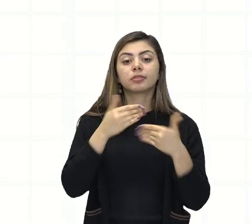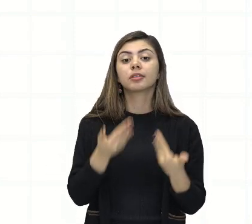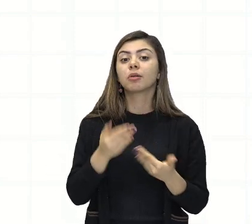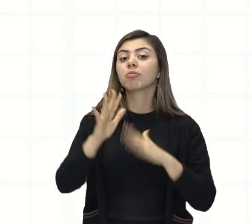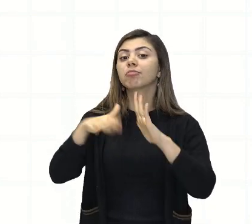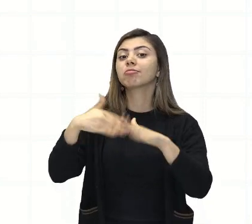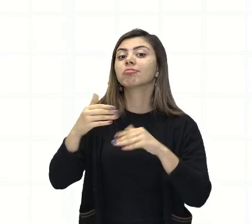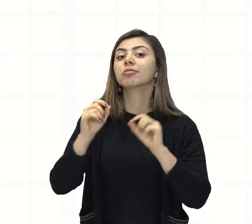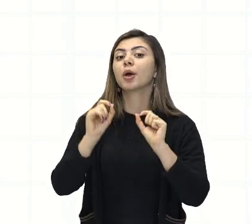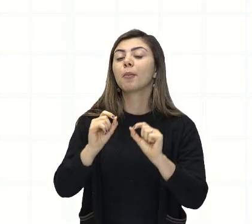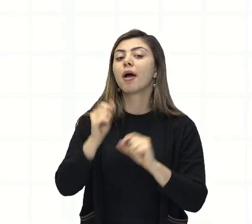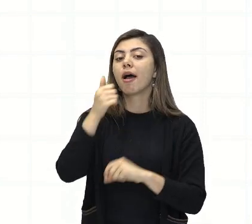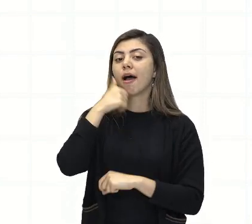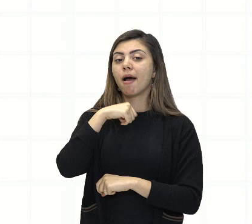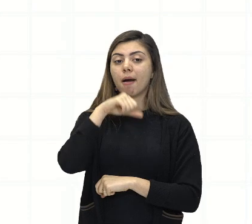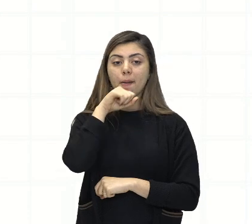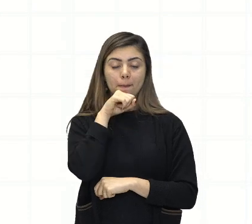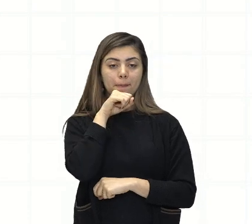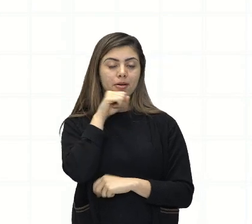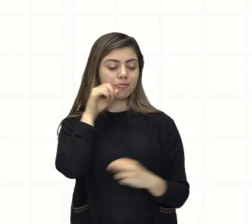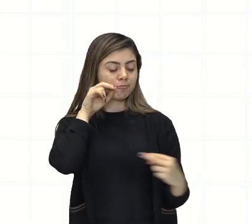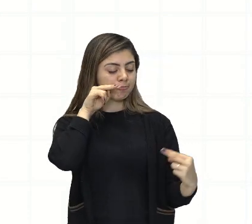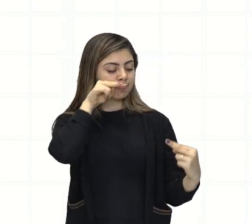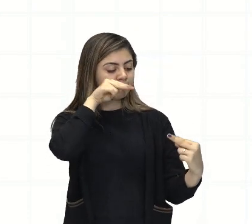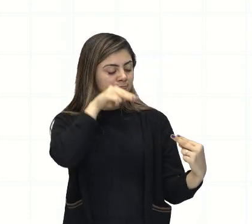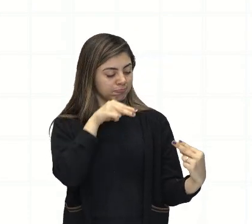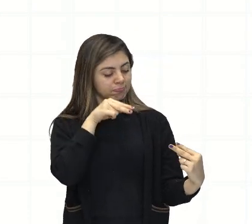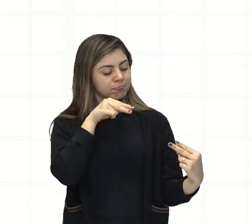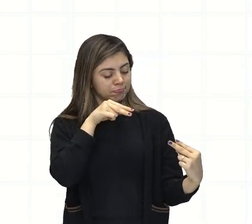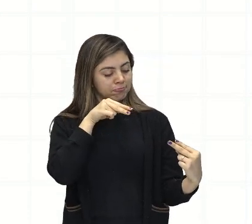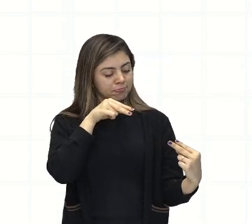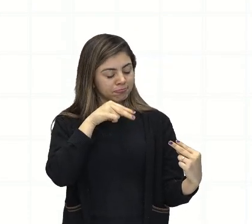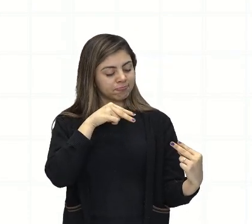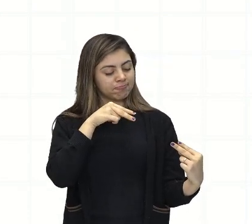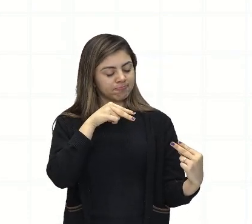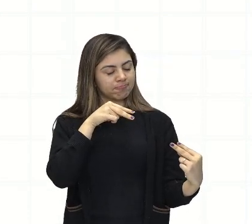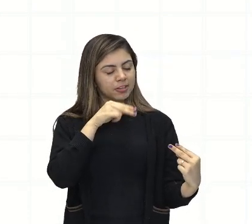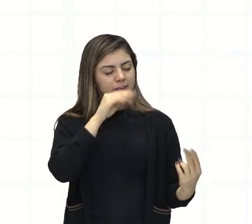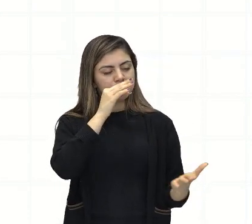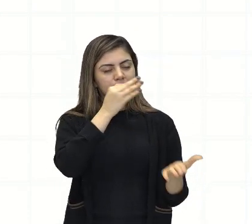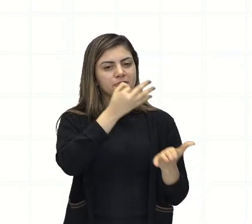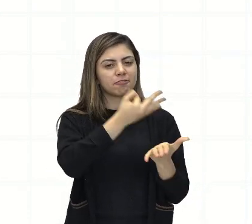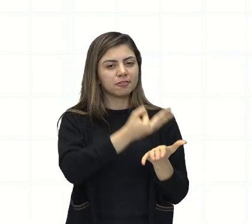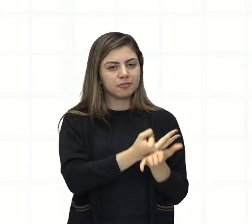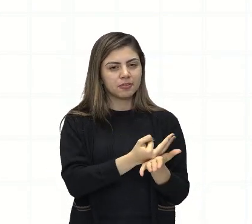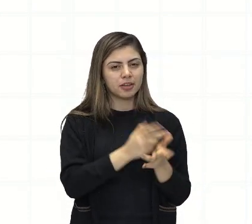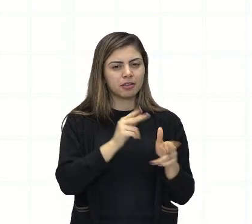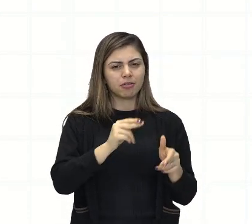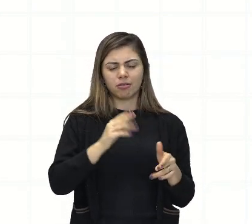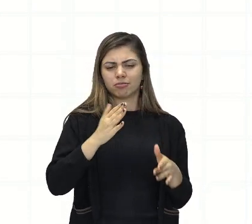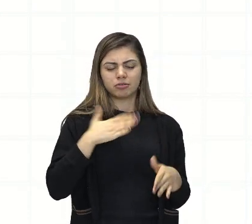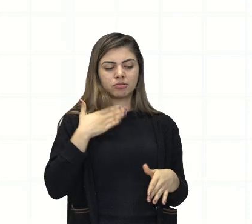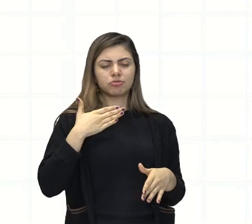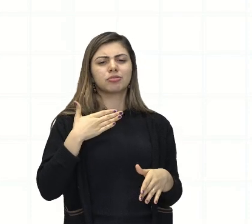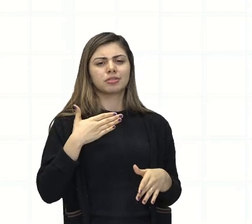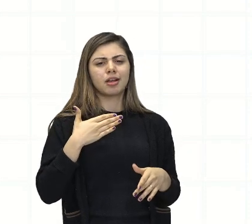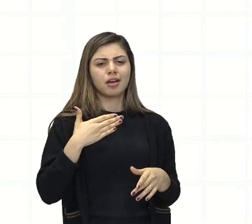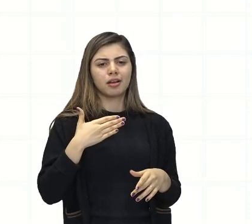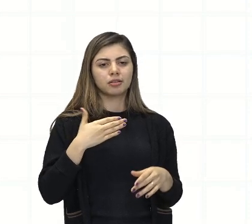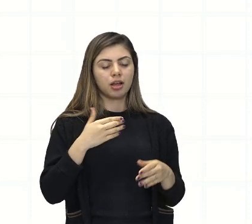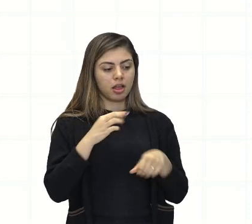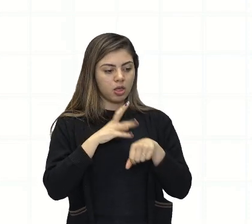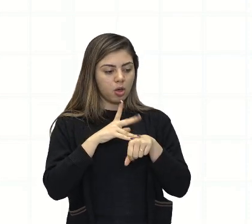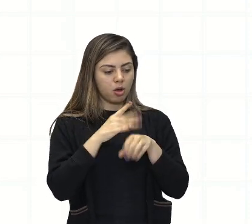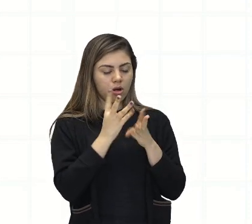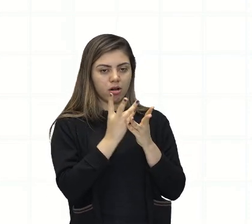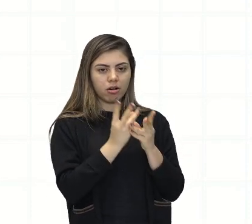mãe que a olhava estarrecido, com estarrecida fé, como se estivesse ali assustada, espantada, sarou-se